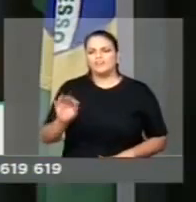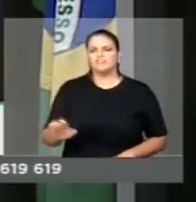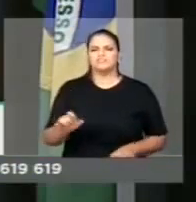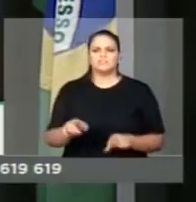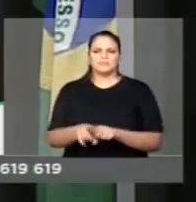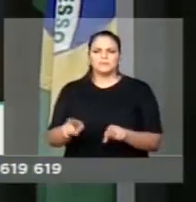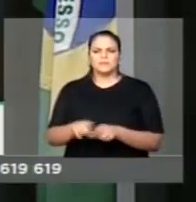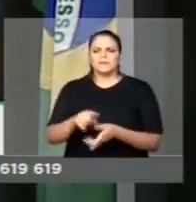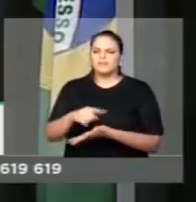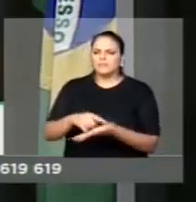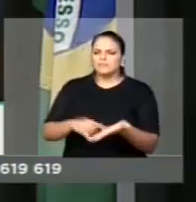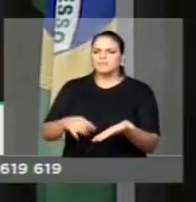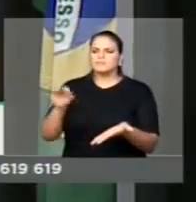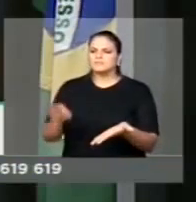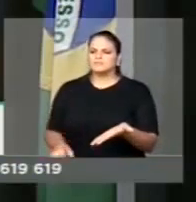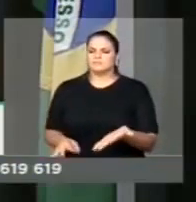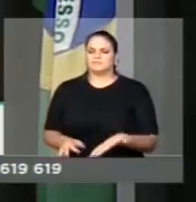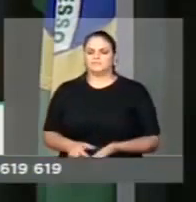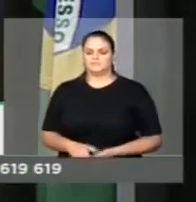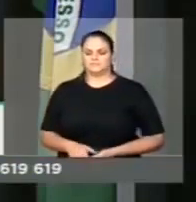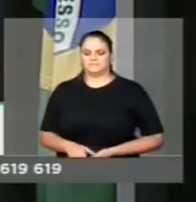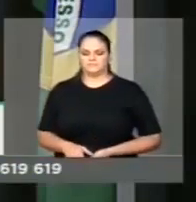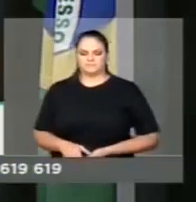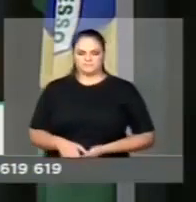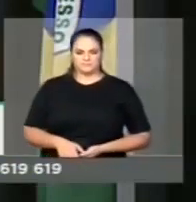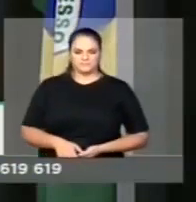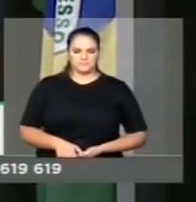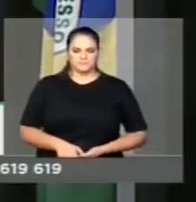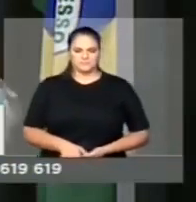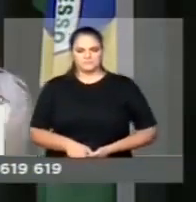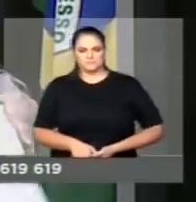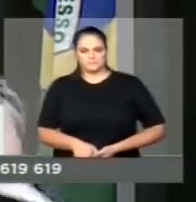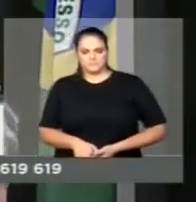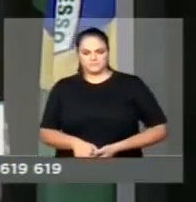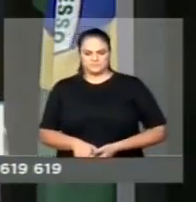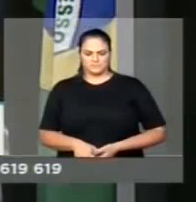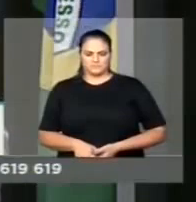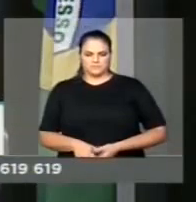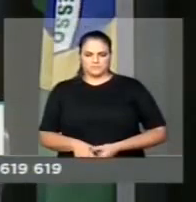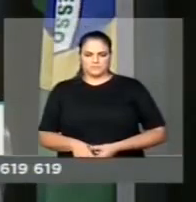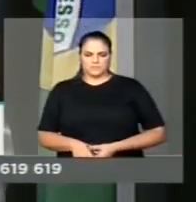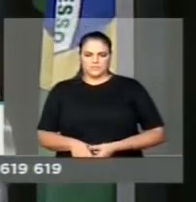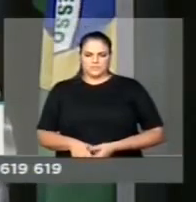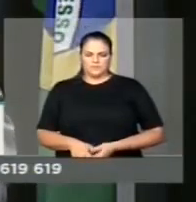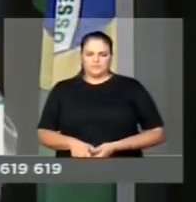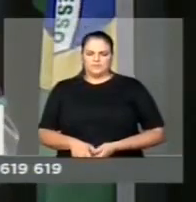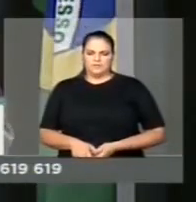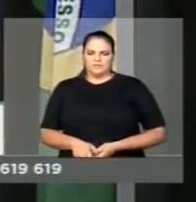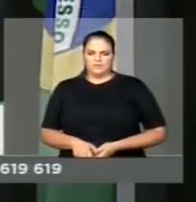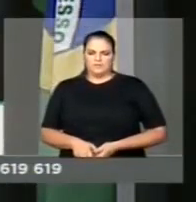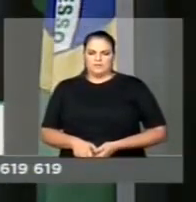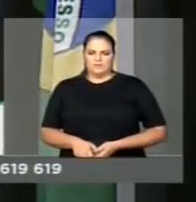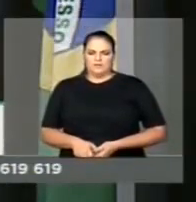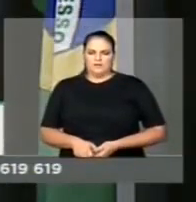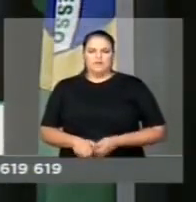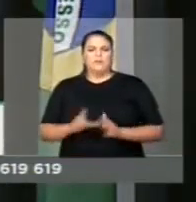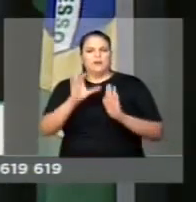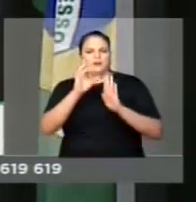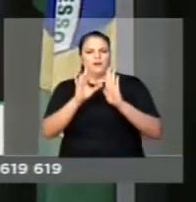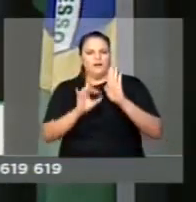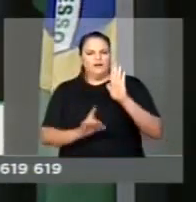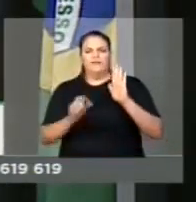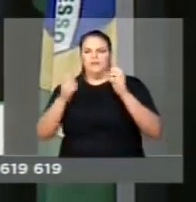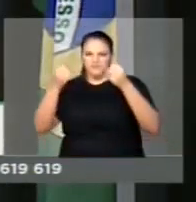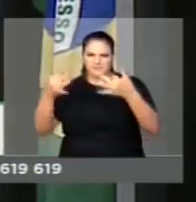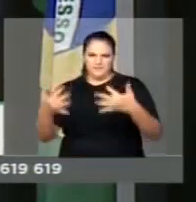que vou discorrer a partir de agora as questões fundamentais como a tributária. Pois não,